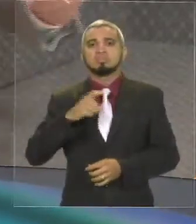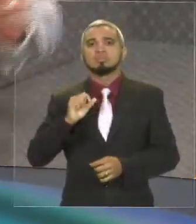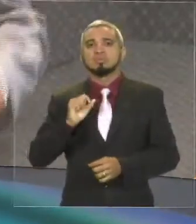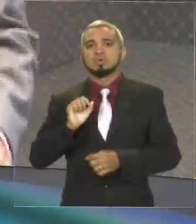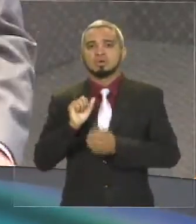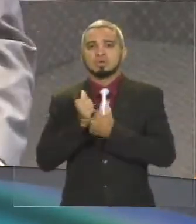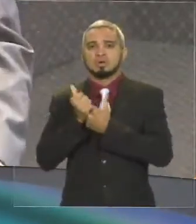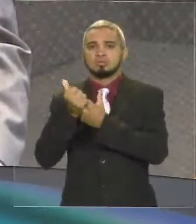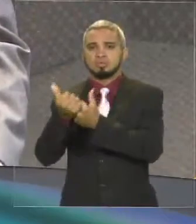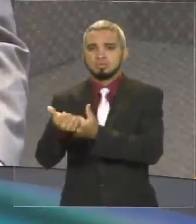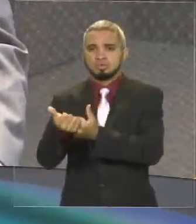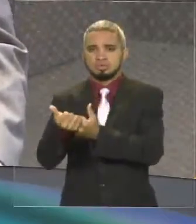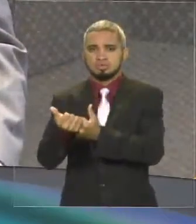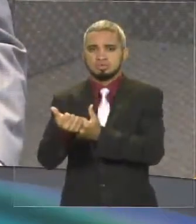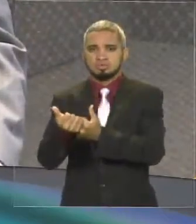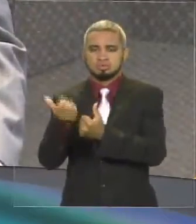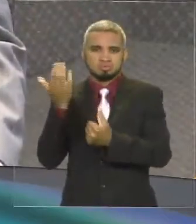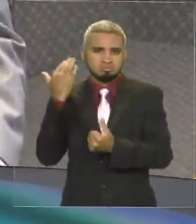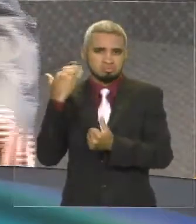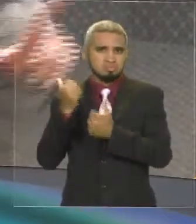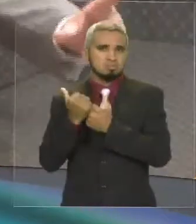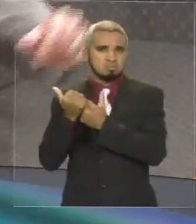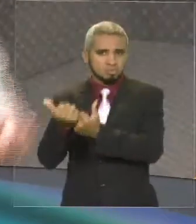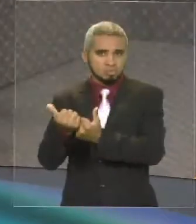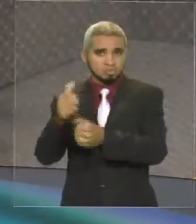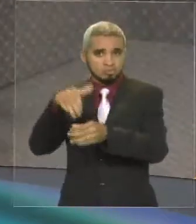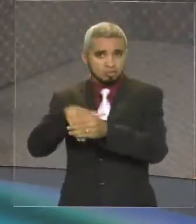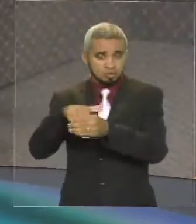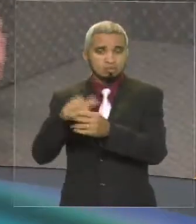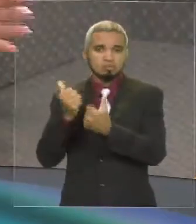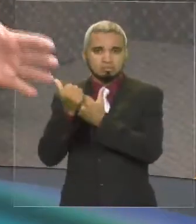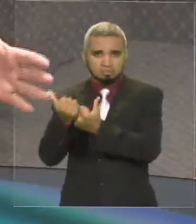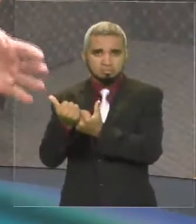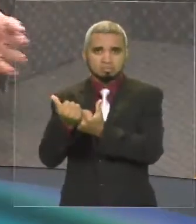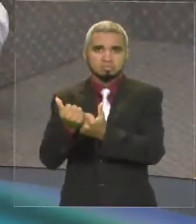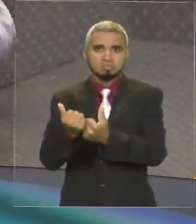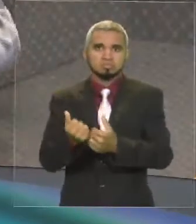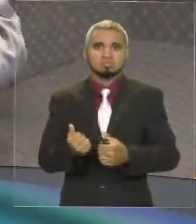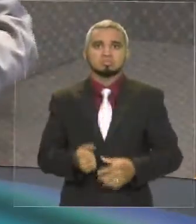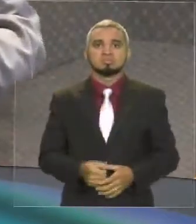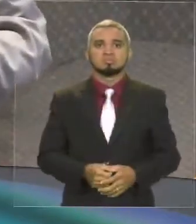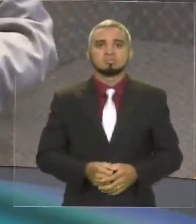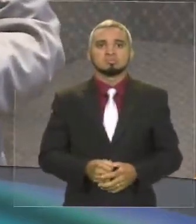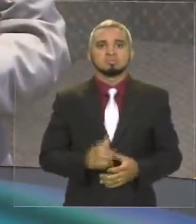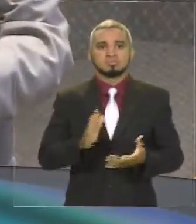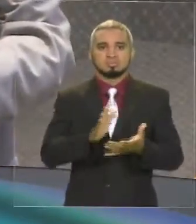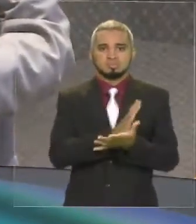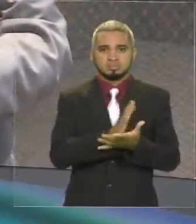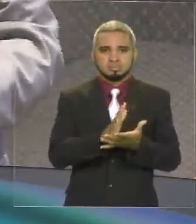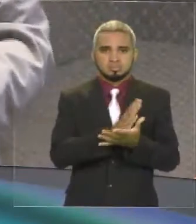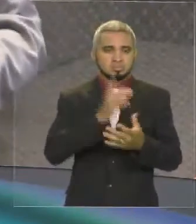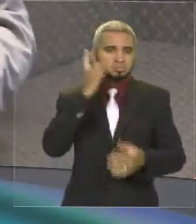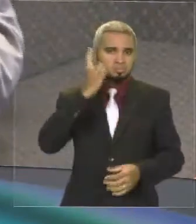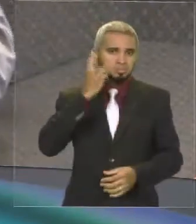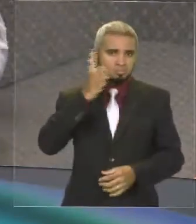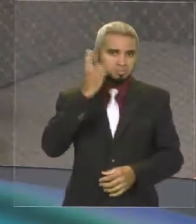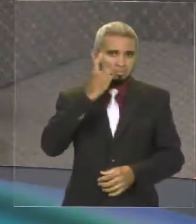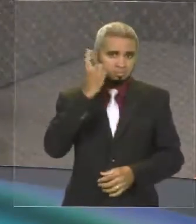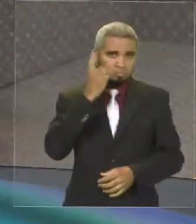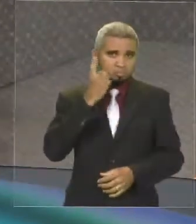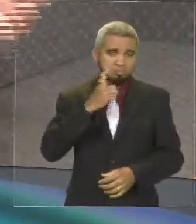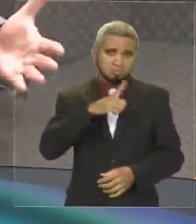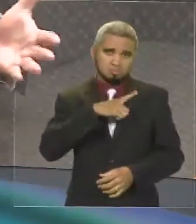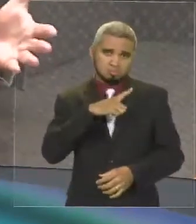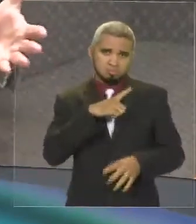deram base política àquele governo. Eu entendo que vários deputados que faziam parte da base política, em determinado momento, por